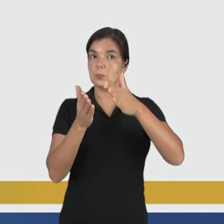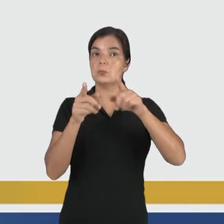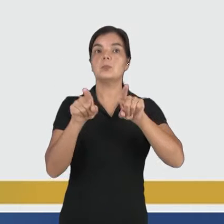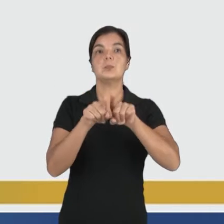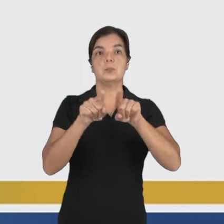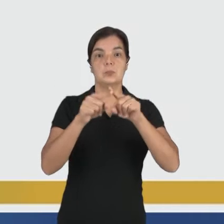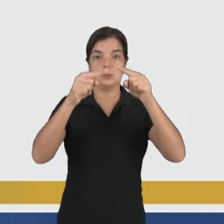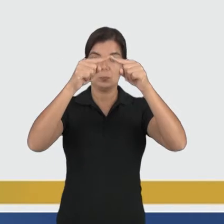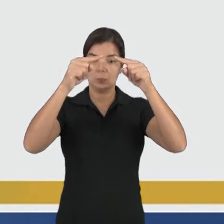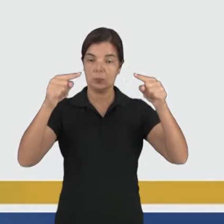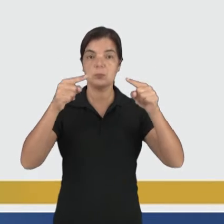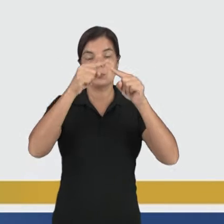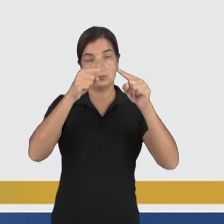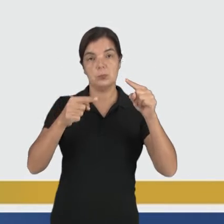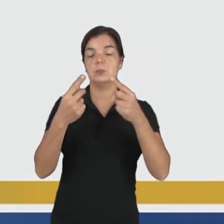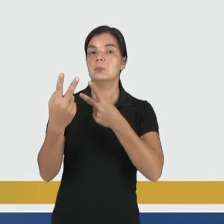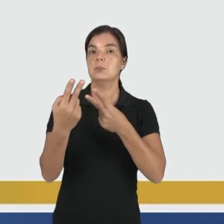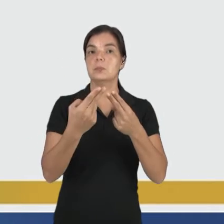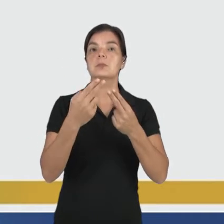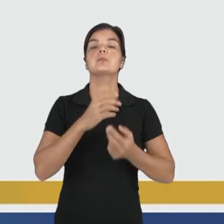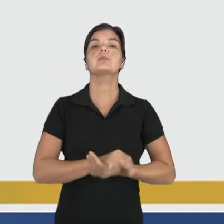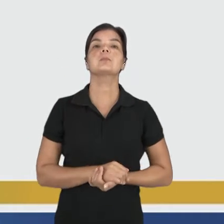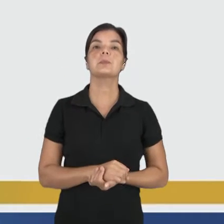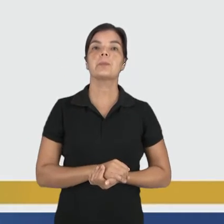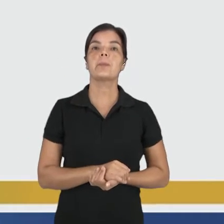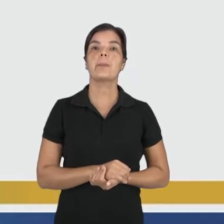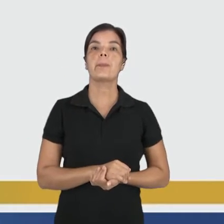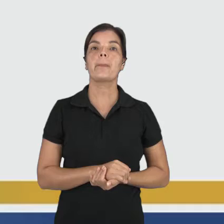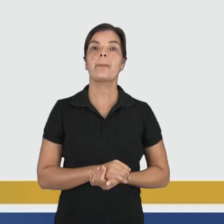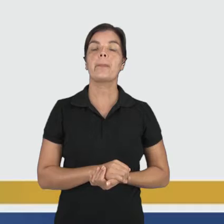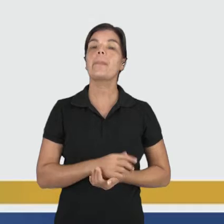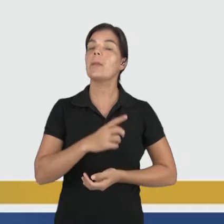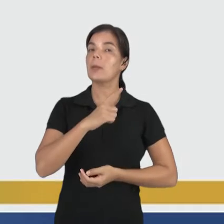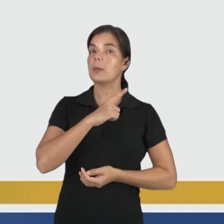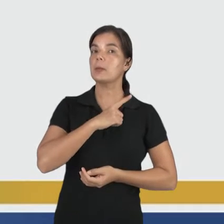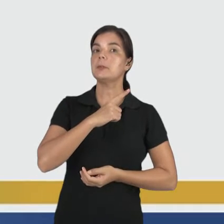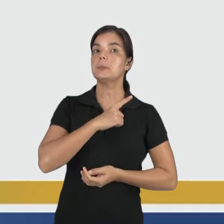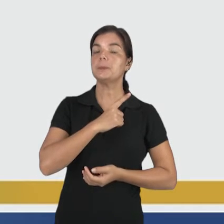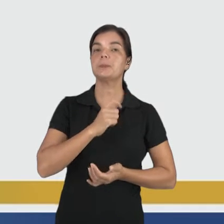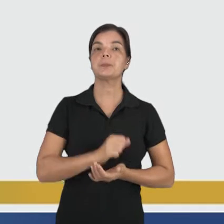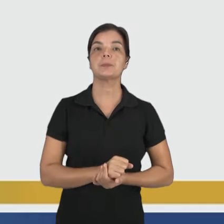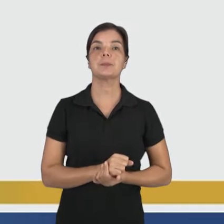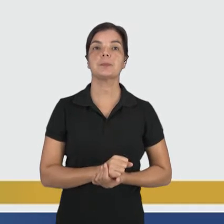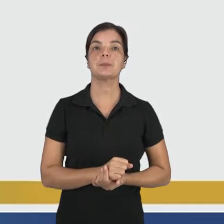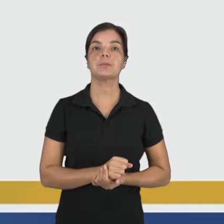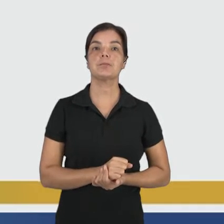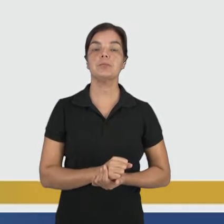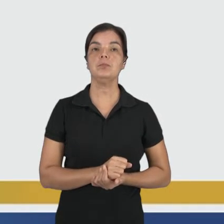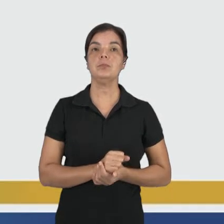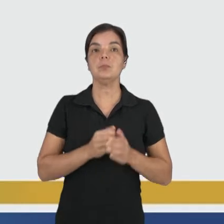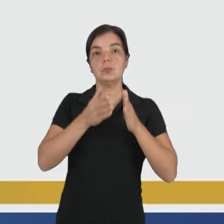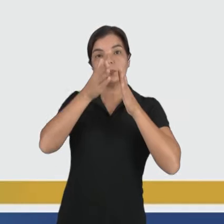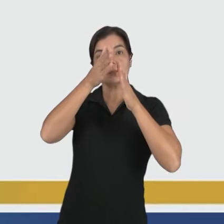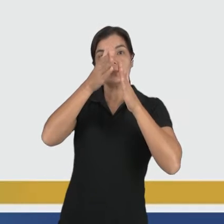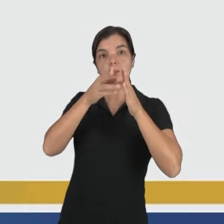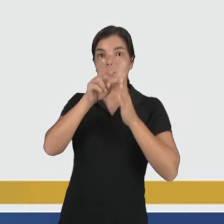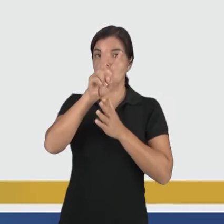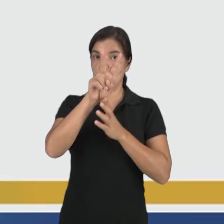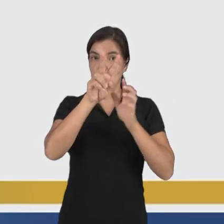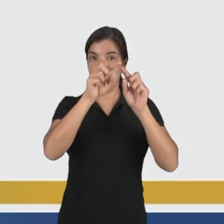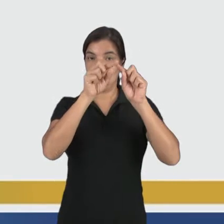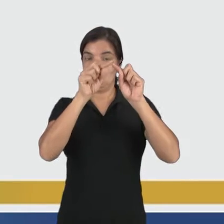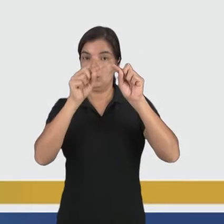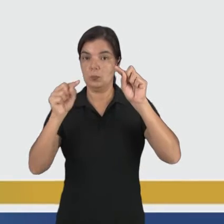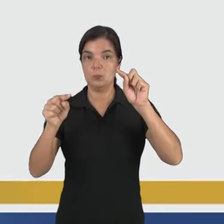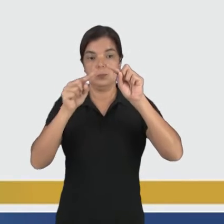ser idêntica, né? Elas têm aí no seu eixo, do V até a